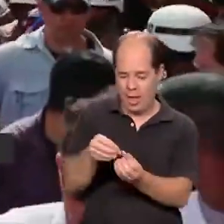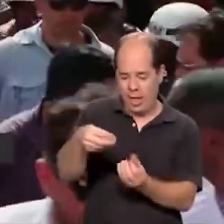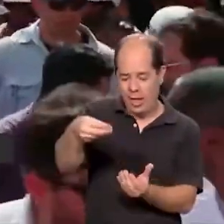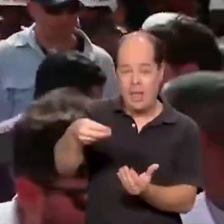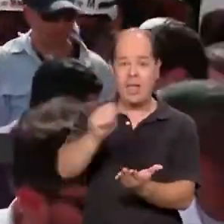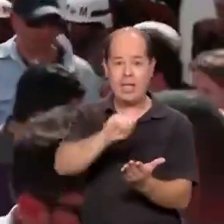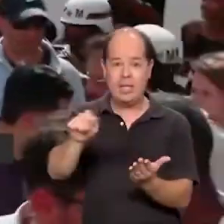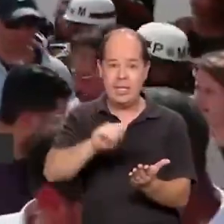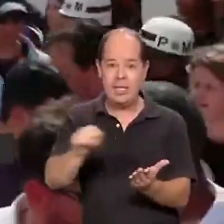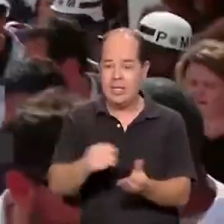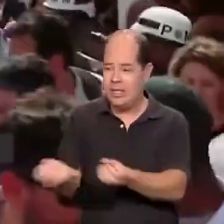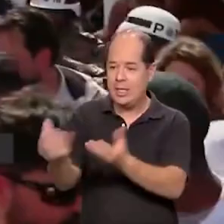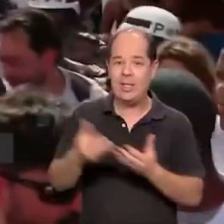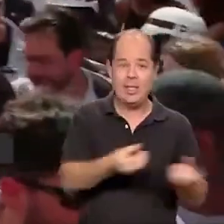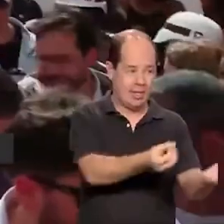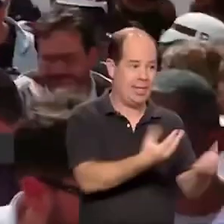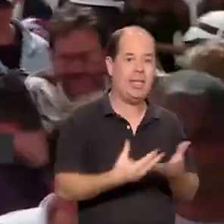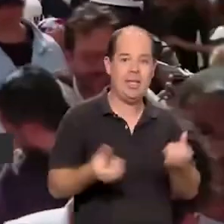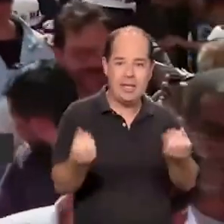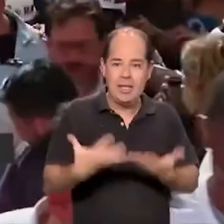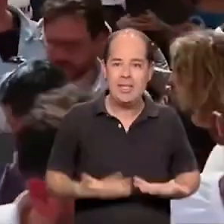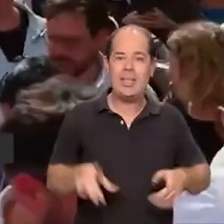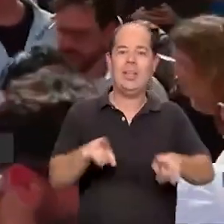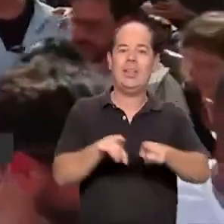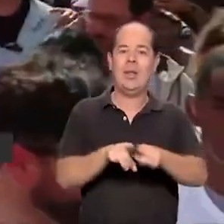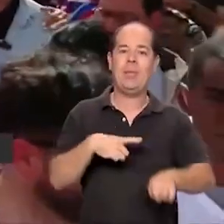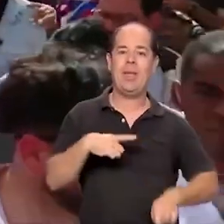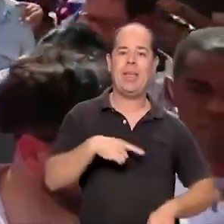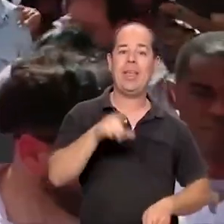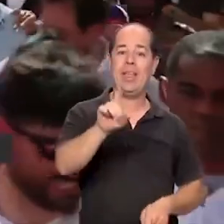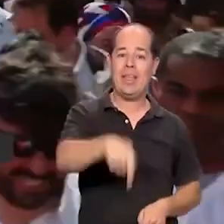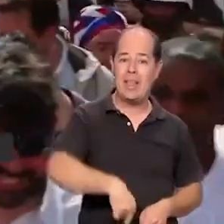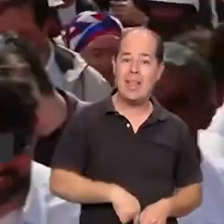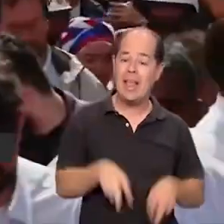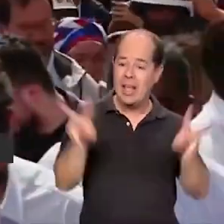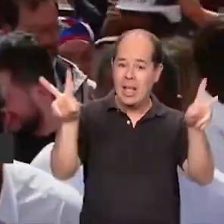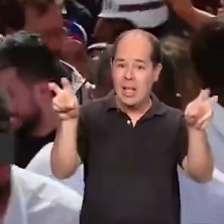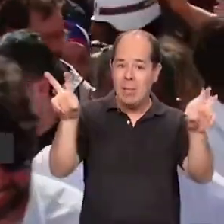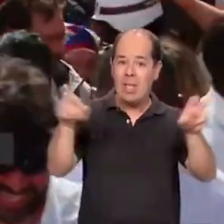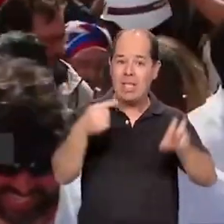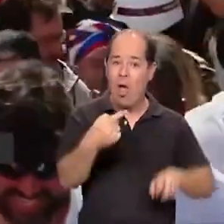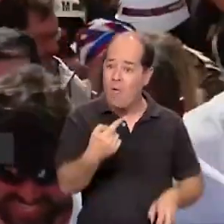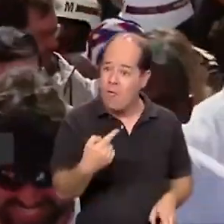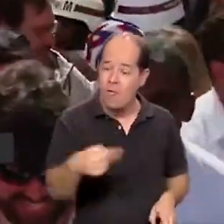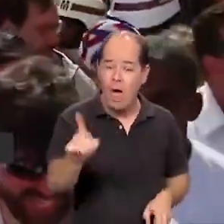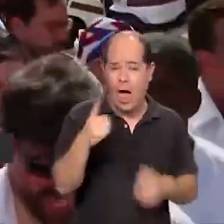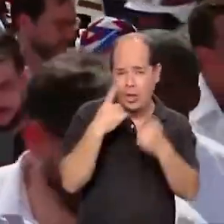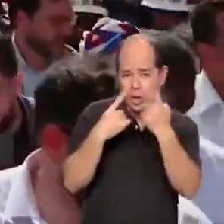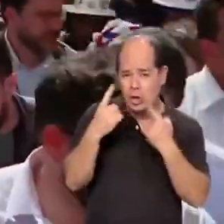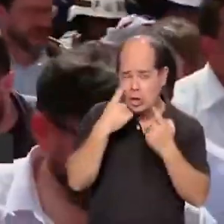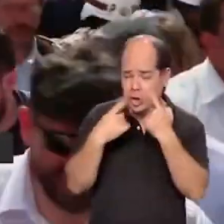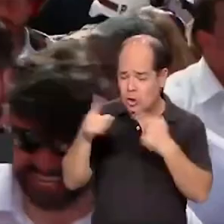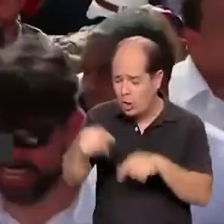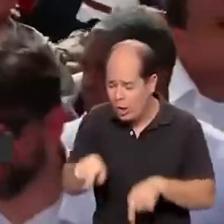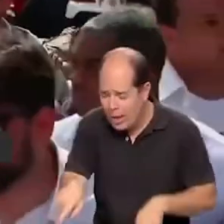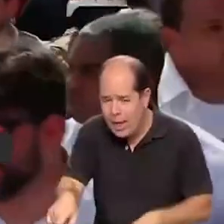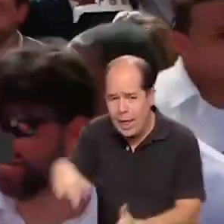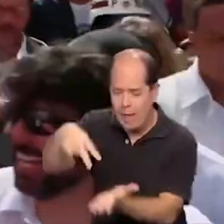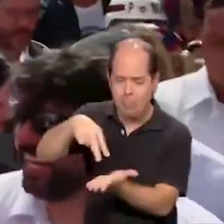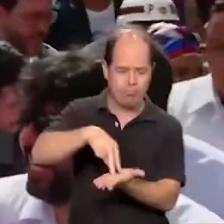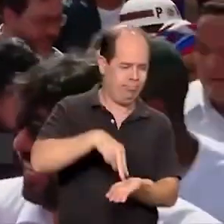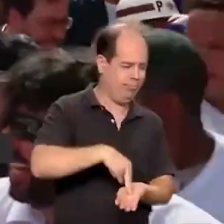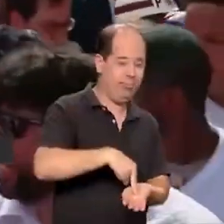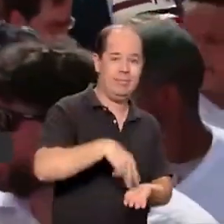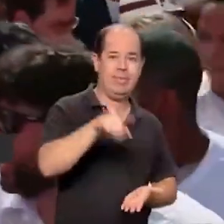baiana, vá chorar aos pés do caboclo, que surgiu, essa expressão surgiu daí, do 2 de julho, desse